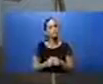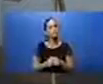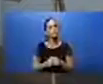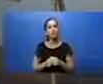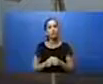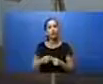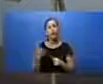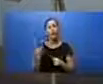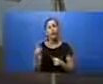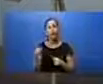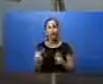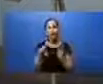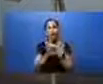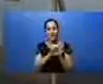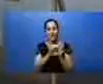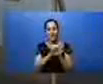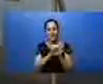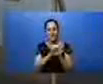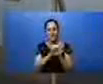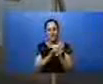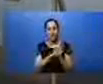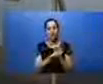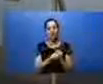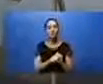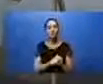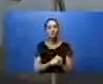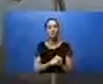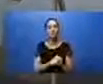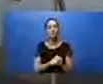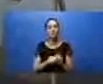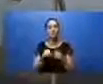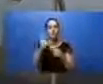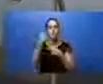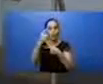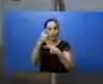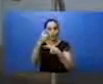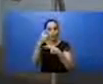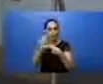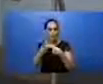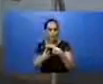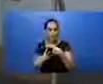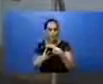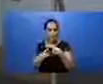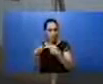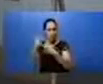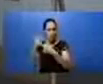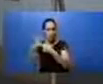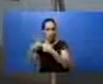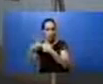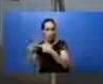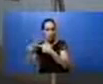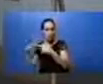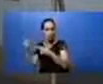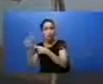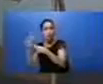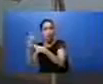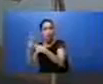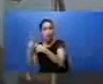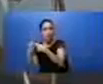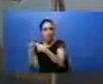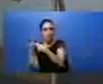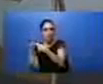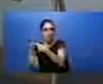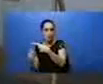Outro exemplo. Vamos inverter agora. 1/3 dividido por 1/2. Já desenhei os dois